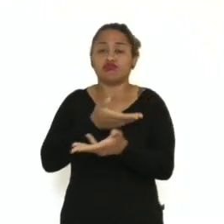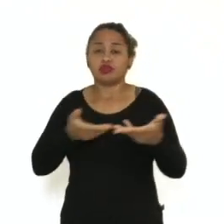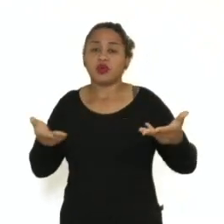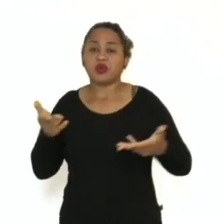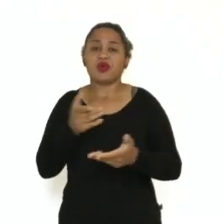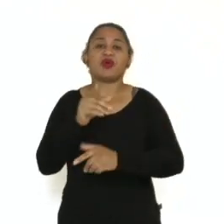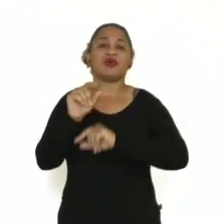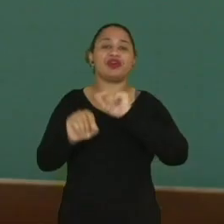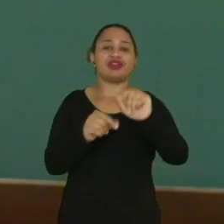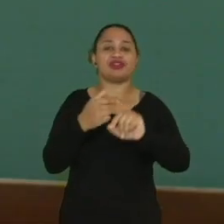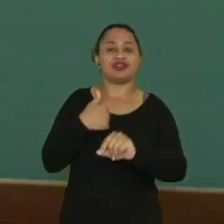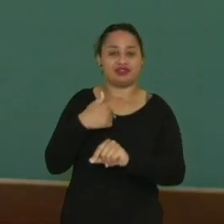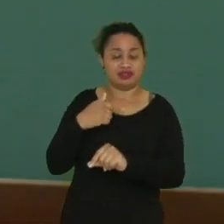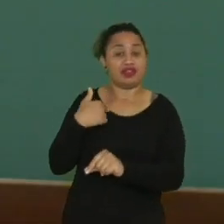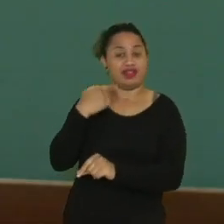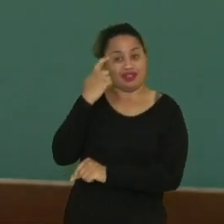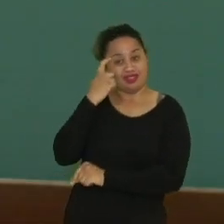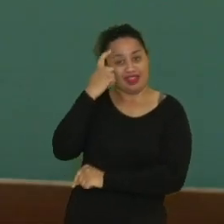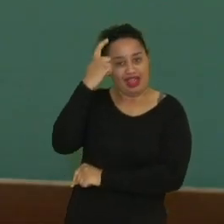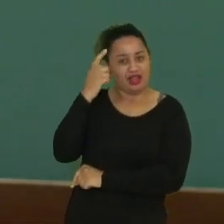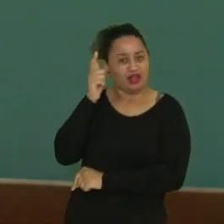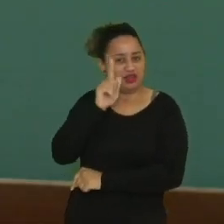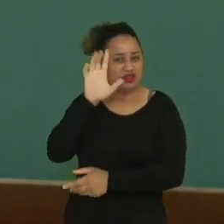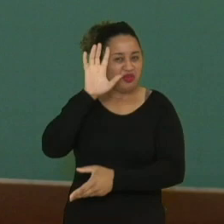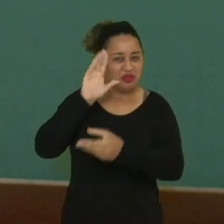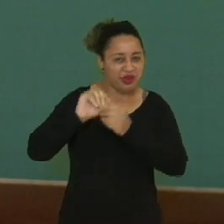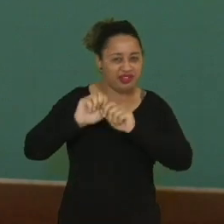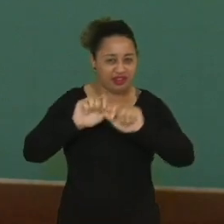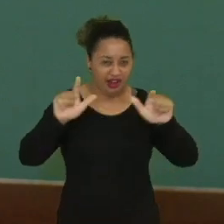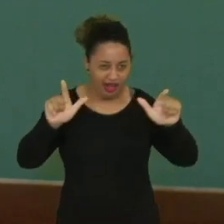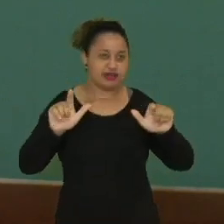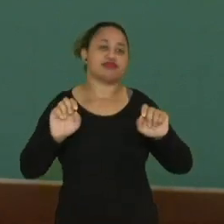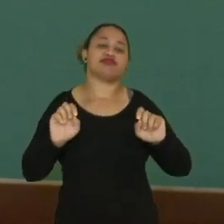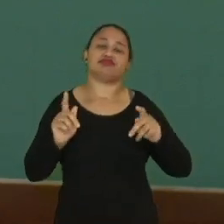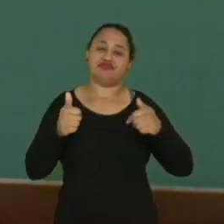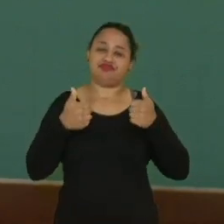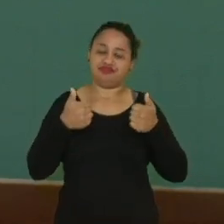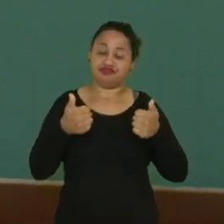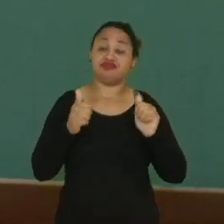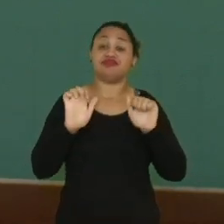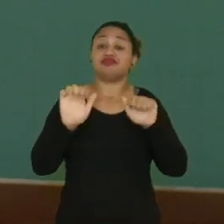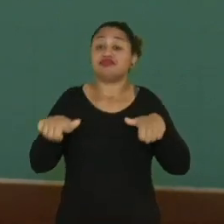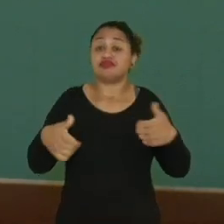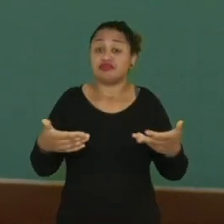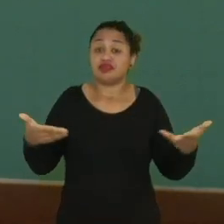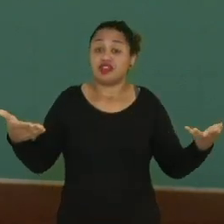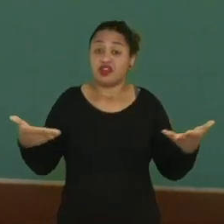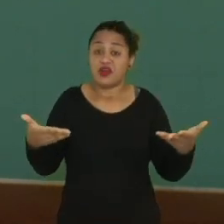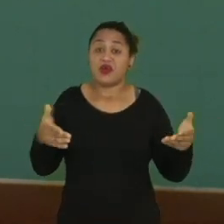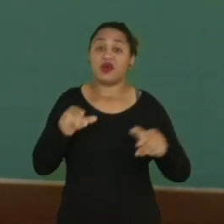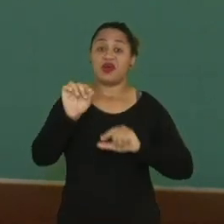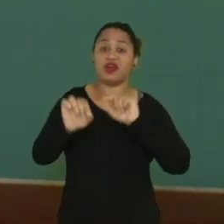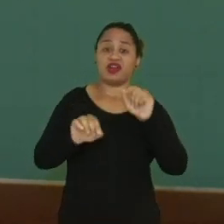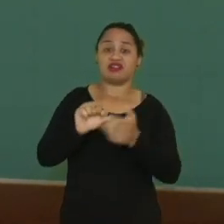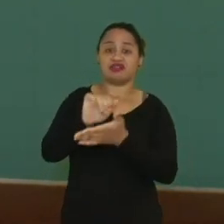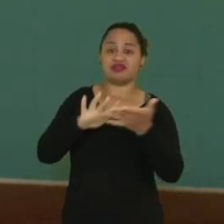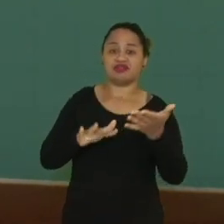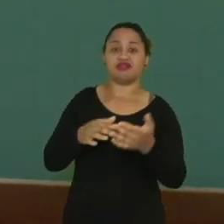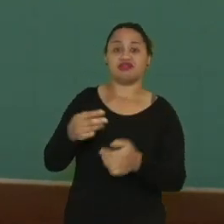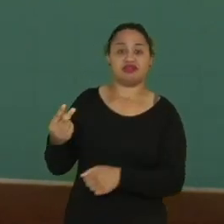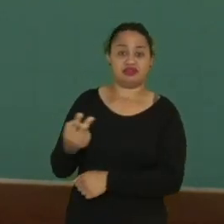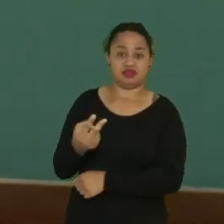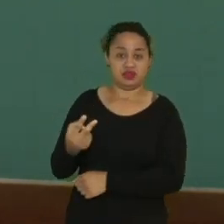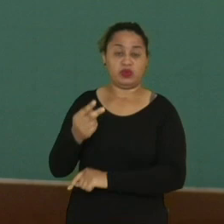necessariamente com a tese. Percebe a estrutura? Ótimo! Com isto, vamos para a segunda